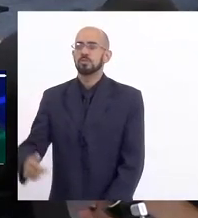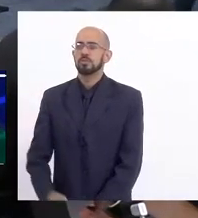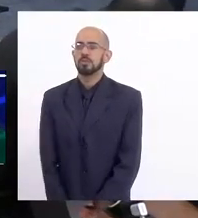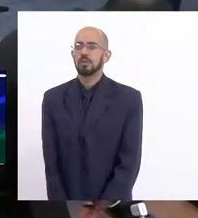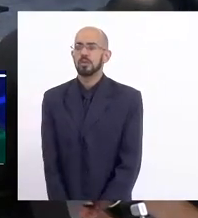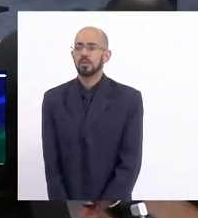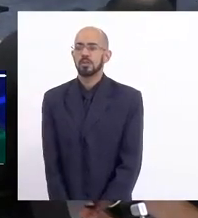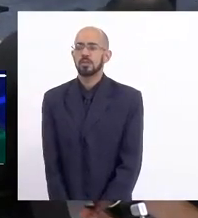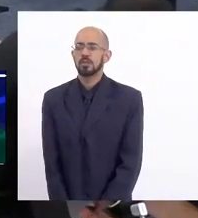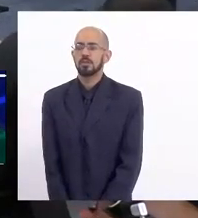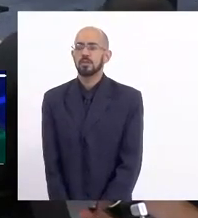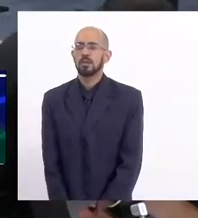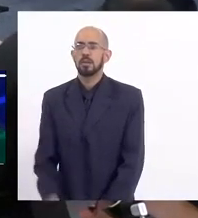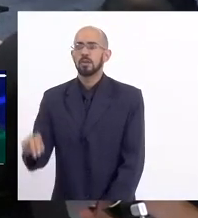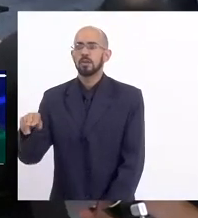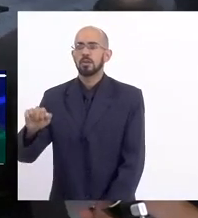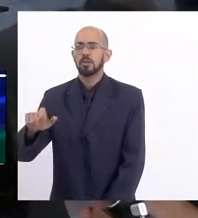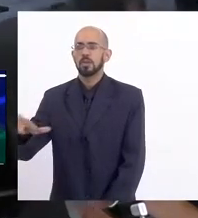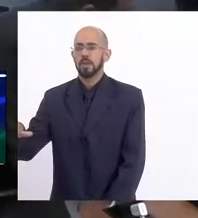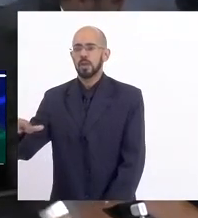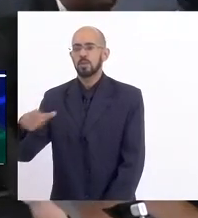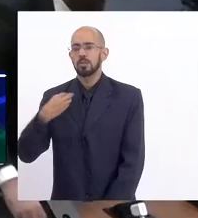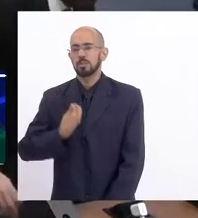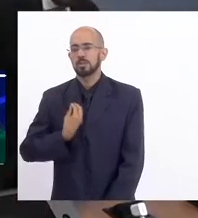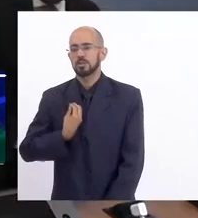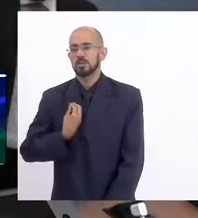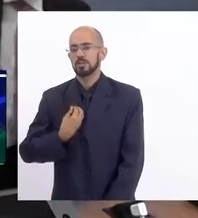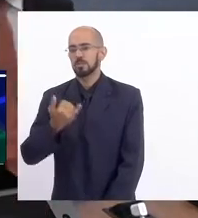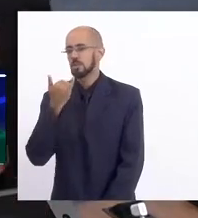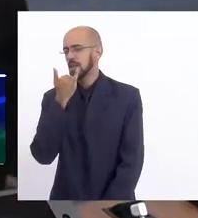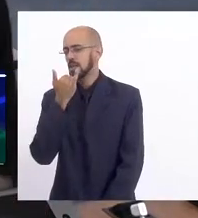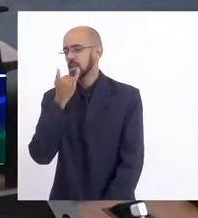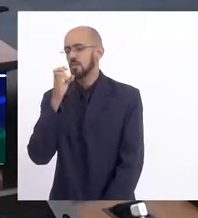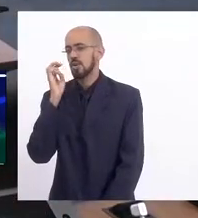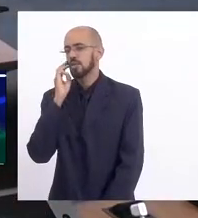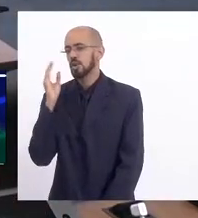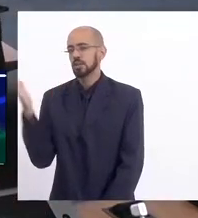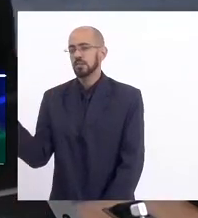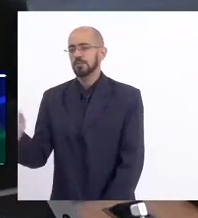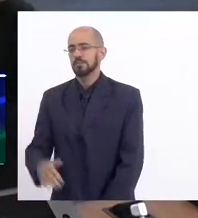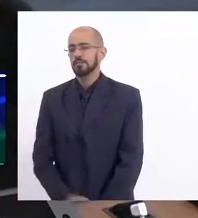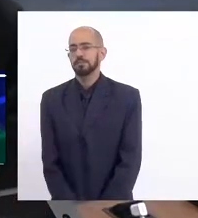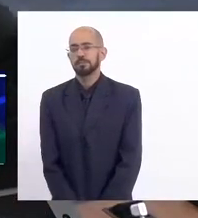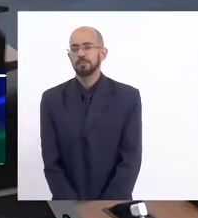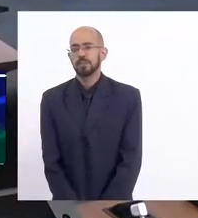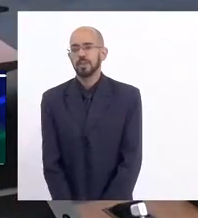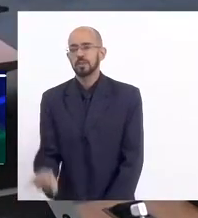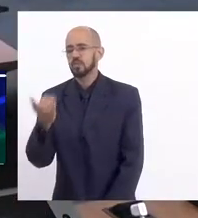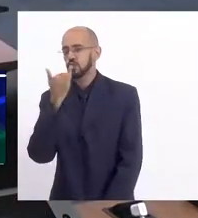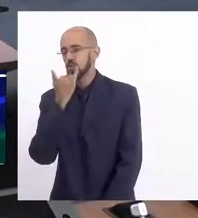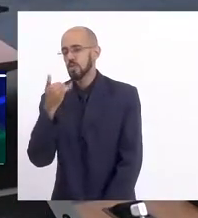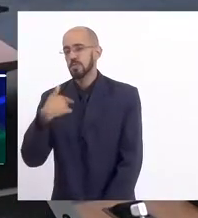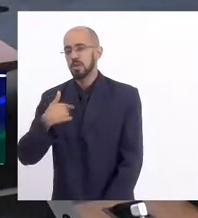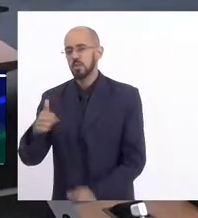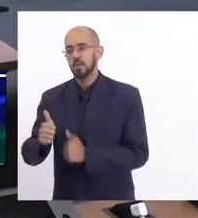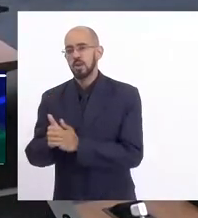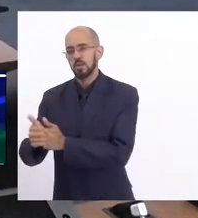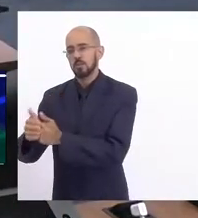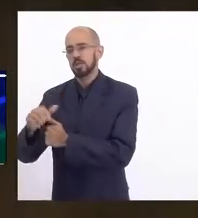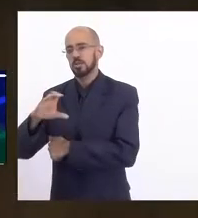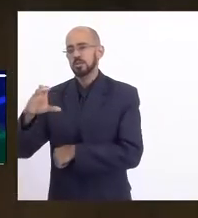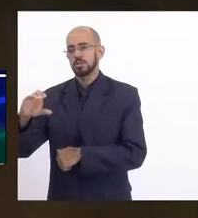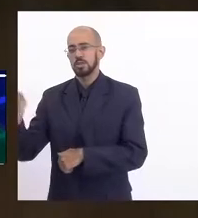Noel está aqui. Ah, o deputado Noel de Carvalho está. Perdão, deputado Valdeque. Deputado Noel de Carvalho. Desculpa, eu acompanho o parecer da